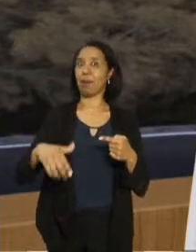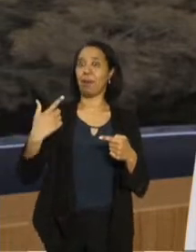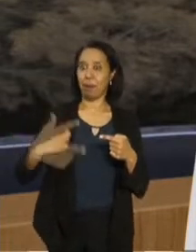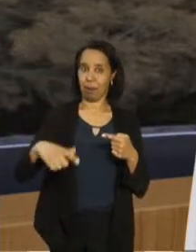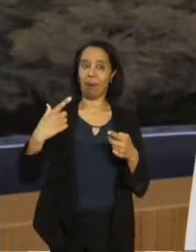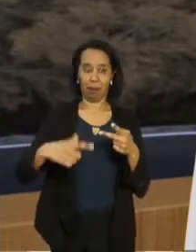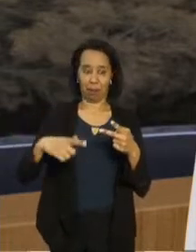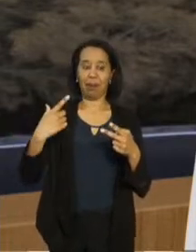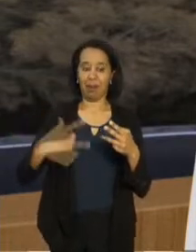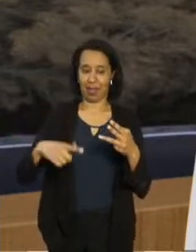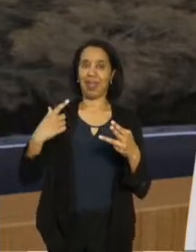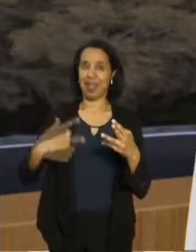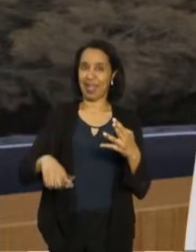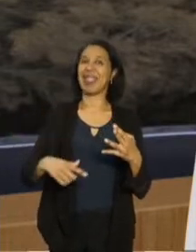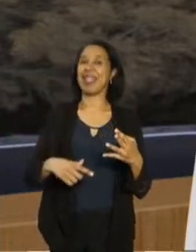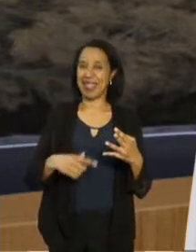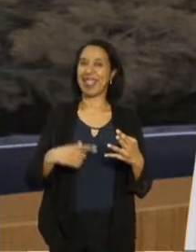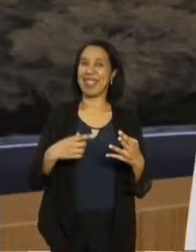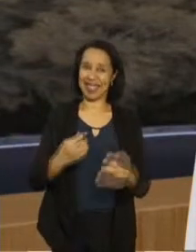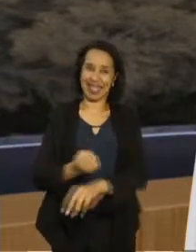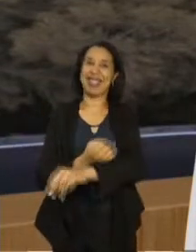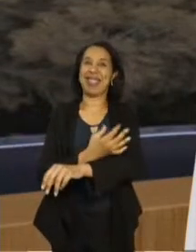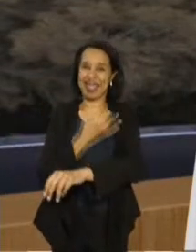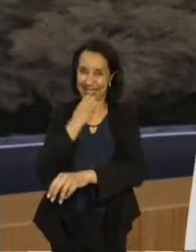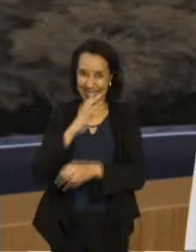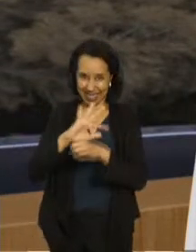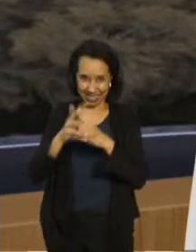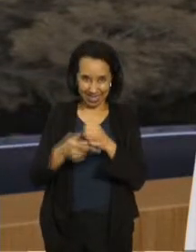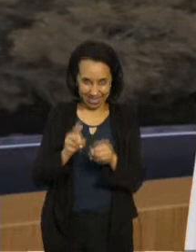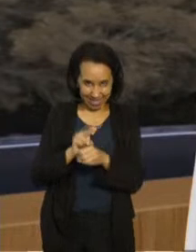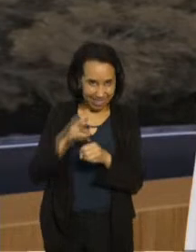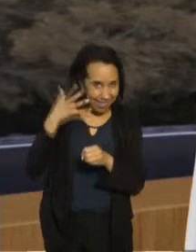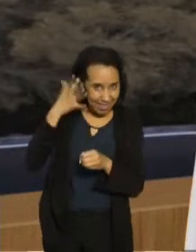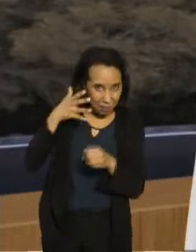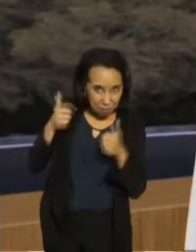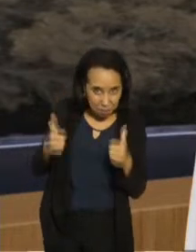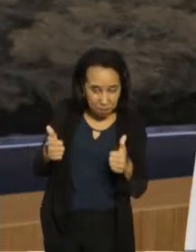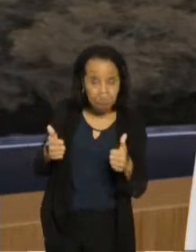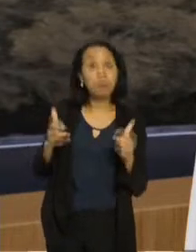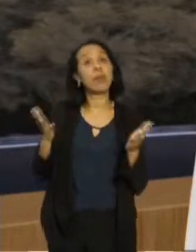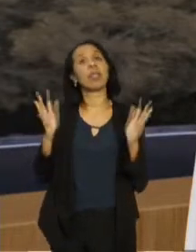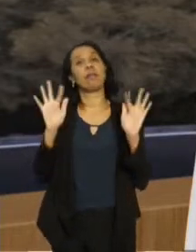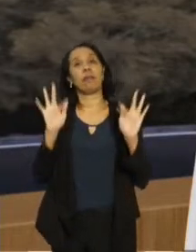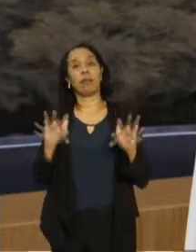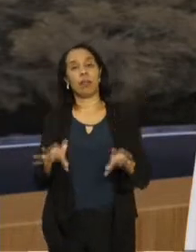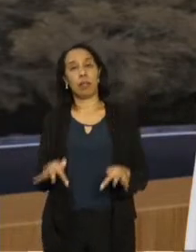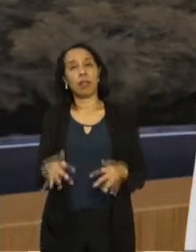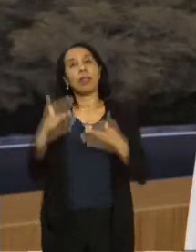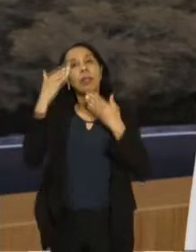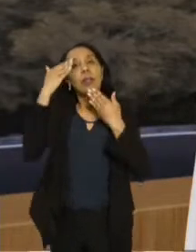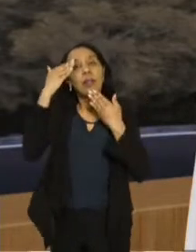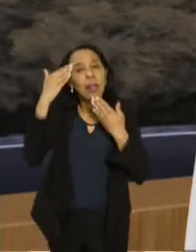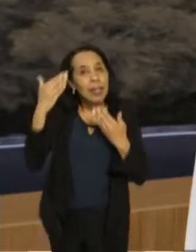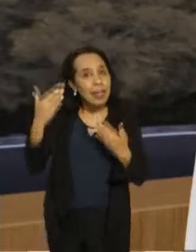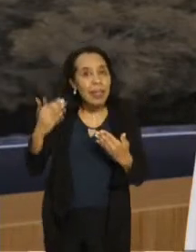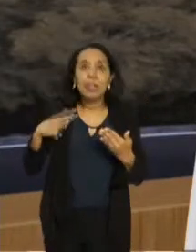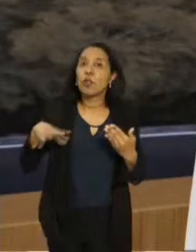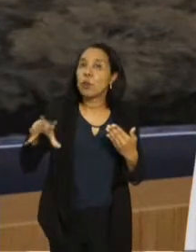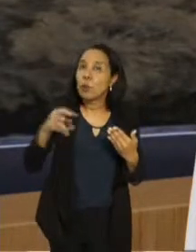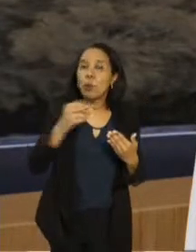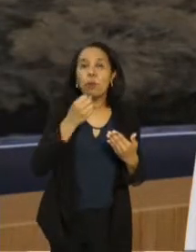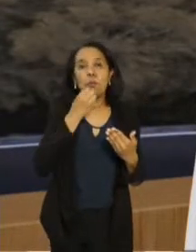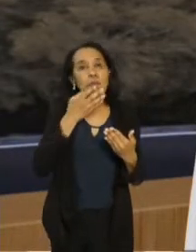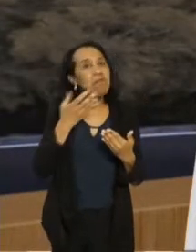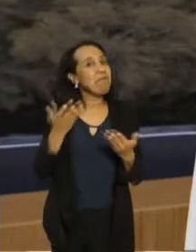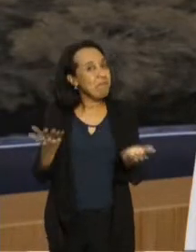que emocionante que a gente vai ter junto com você no Sustainable Talks. Eu queria finalizar agradecendo a generosidade da